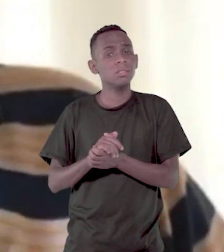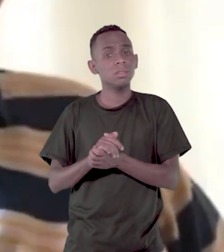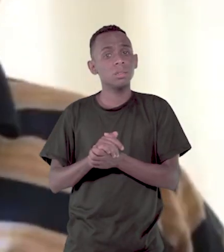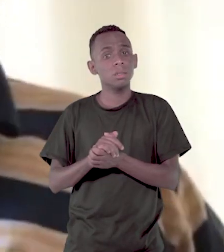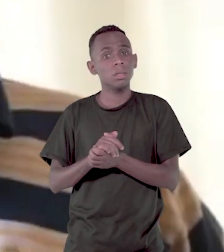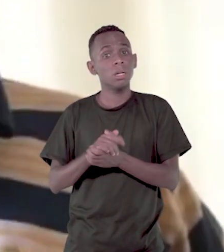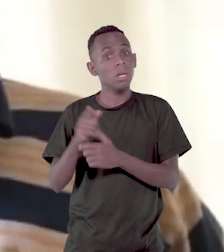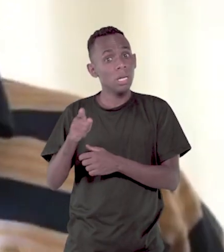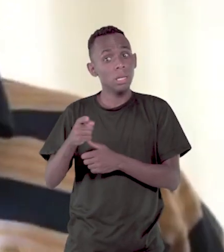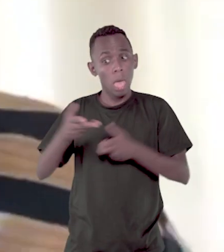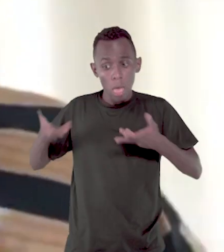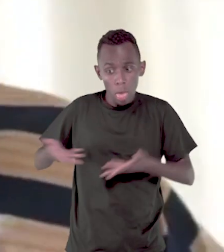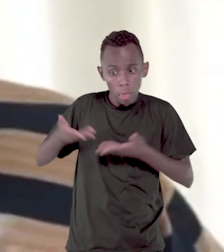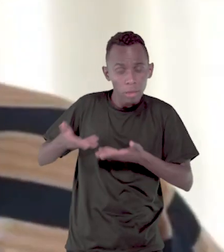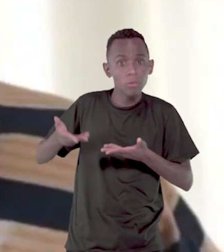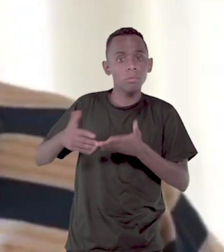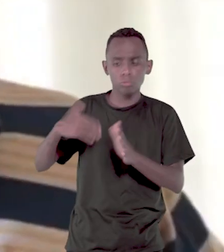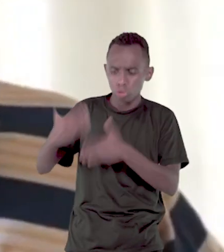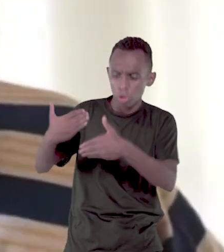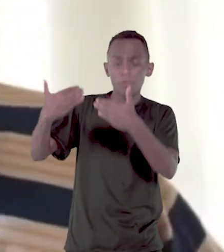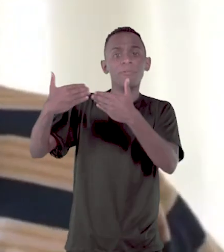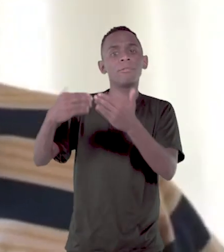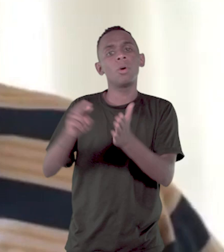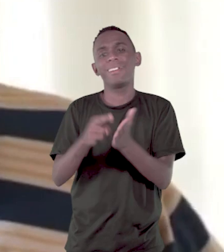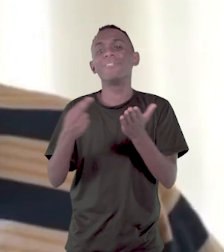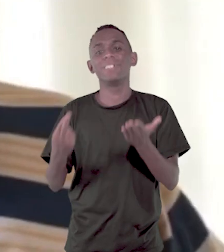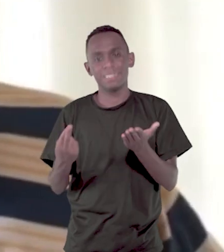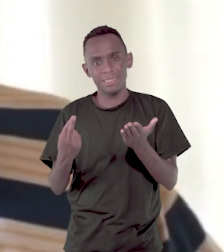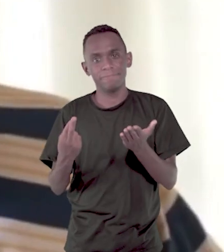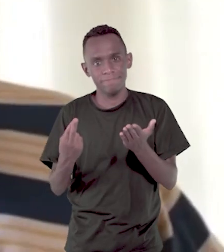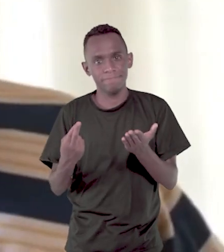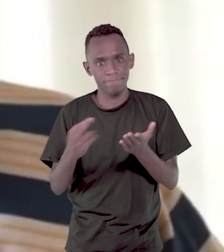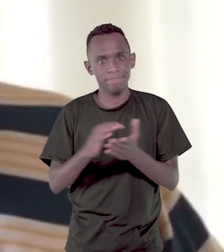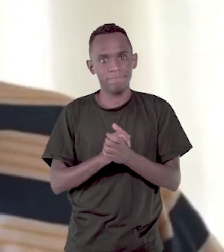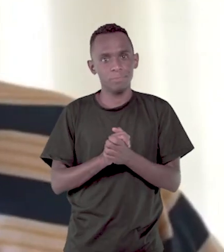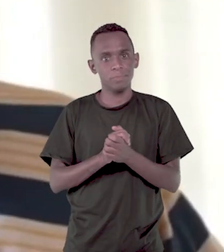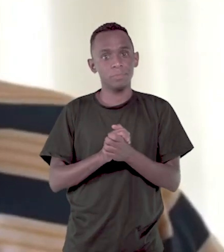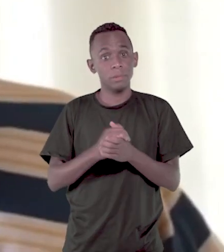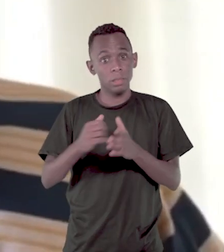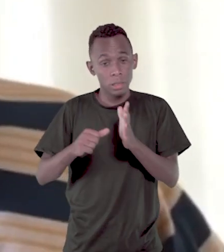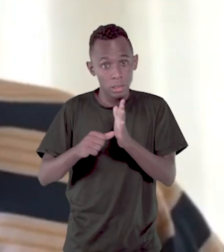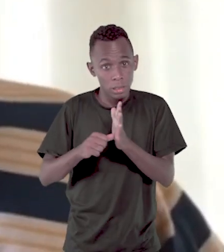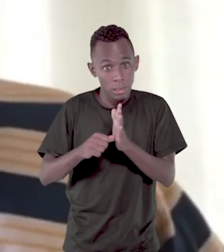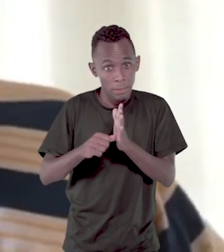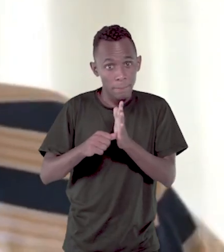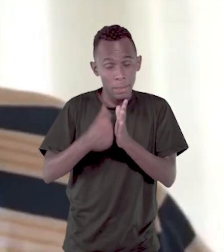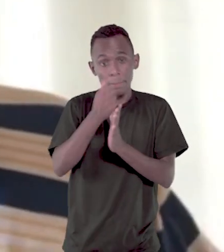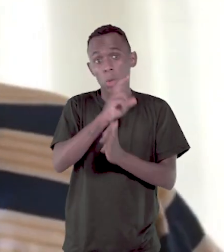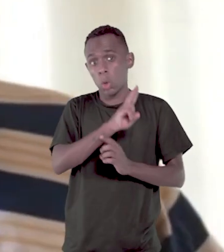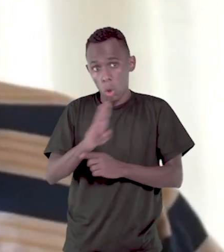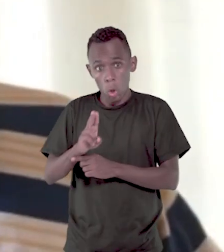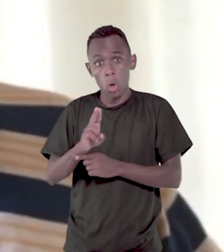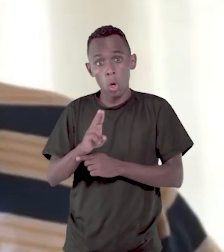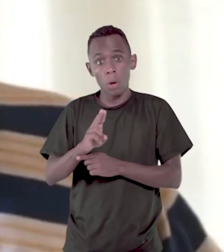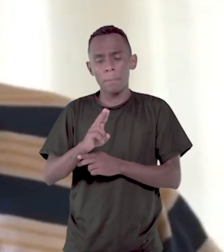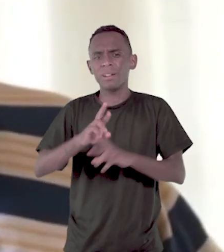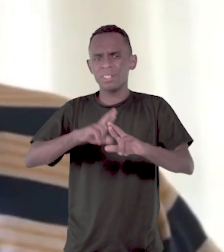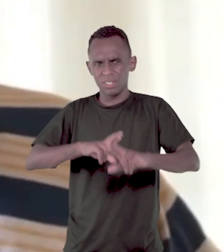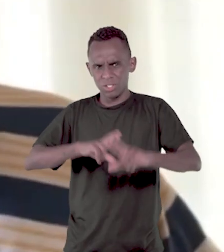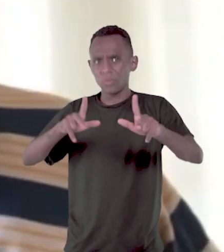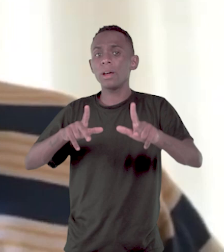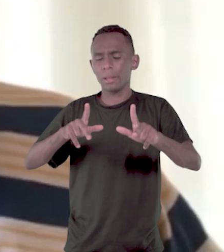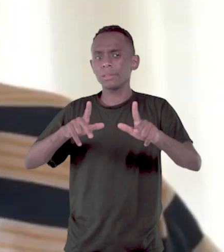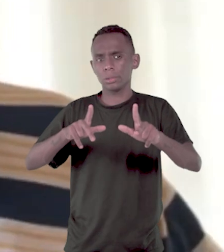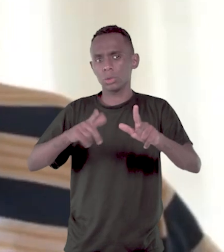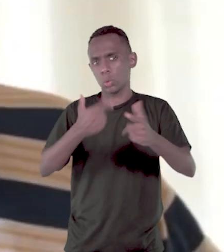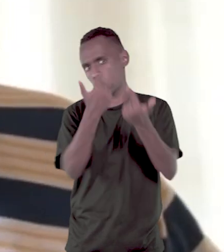ele, por incrível que pareça, ele foi o motor da revista, né? O primeiro número da revista,